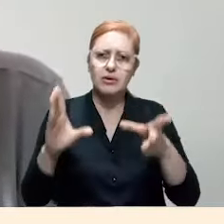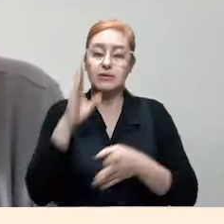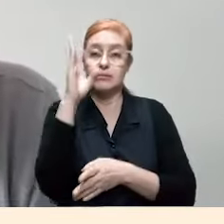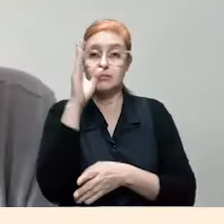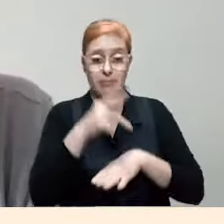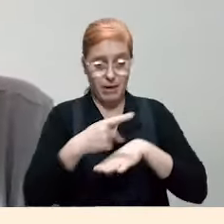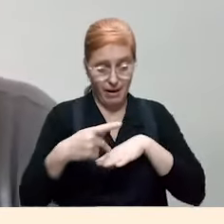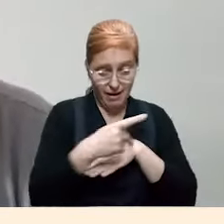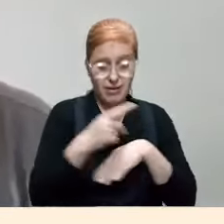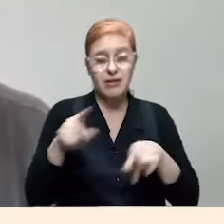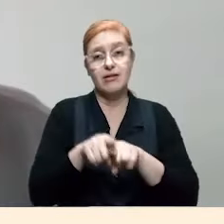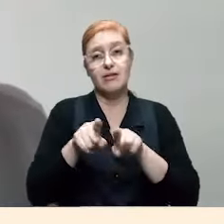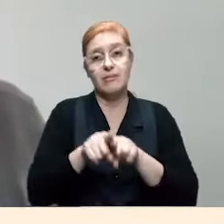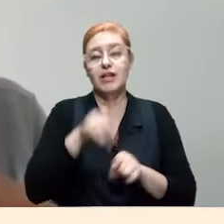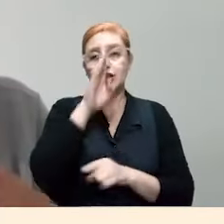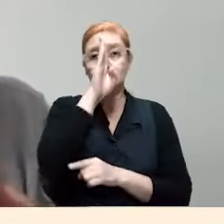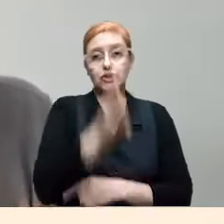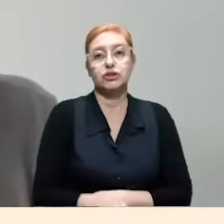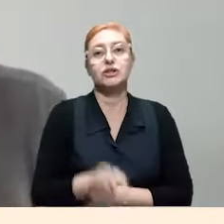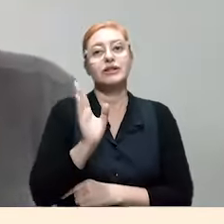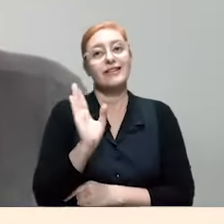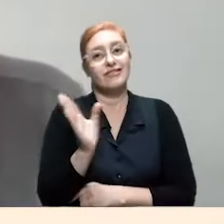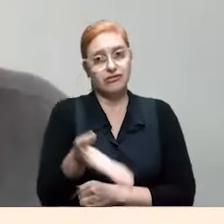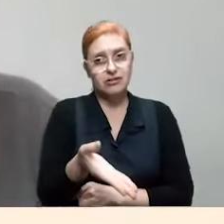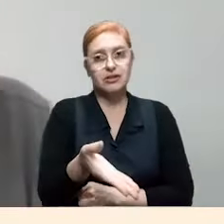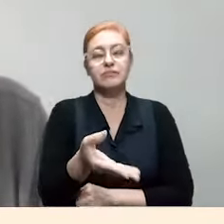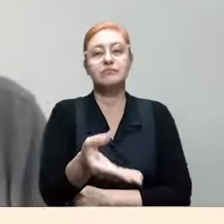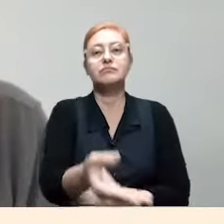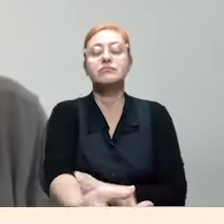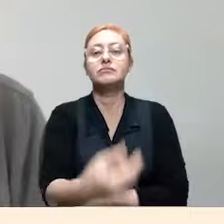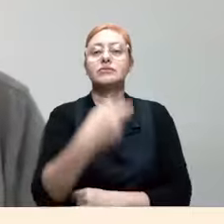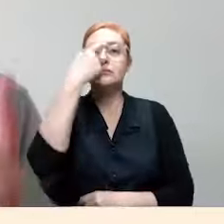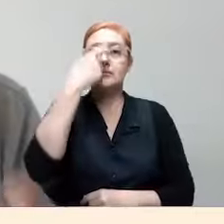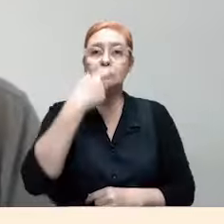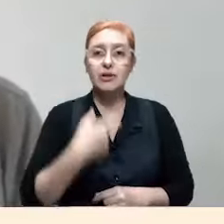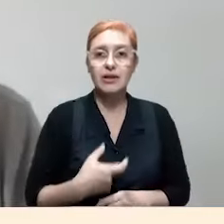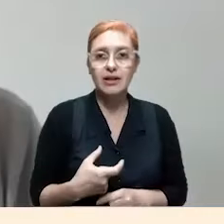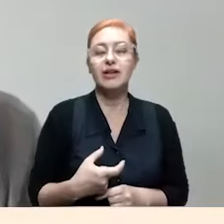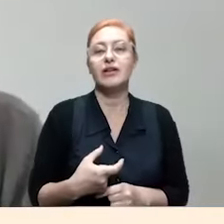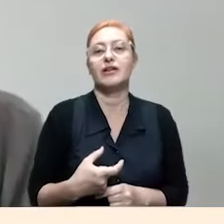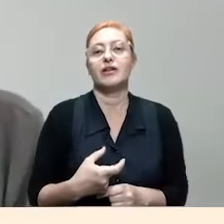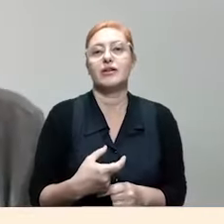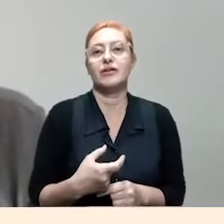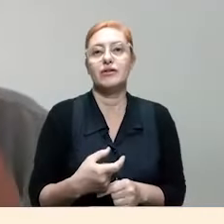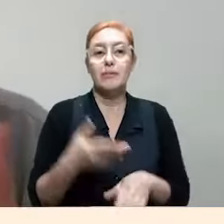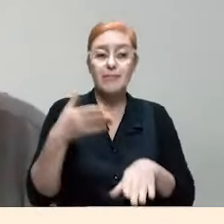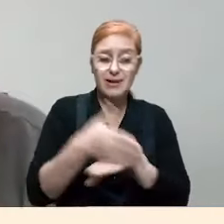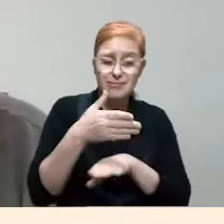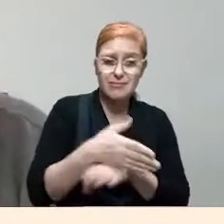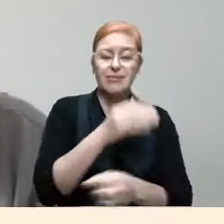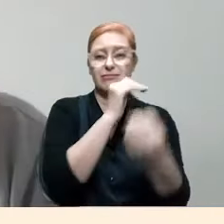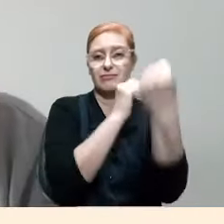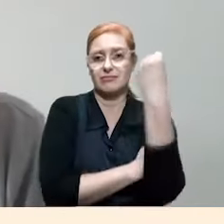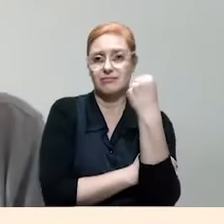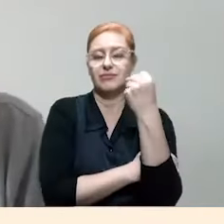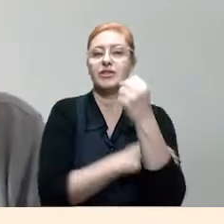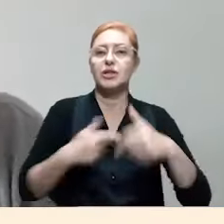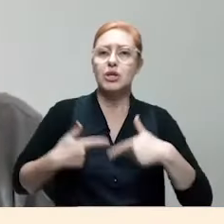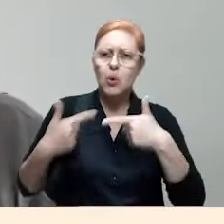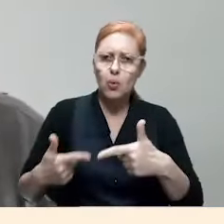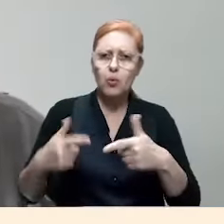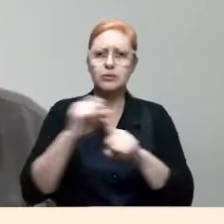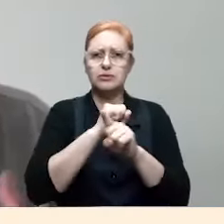já. Então, sou dessa que, feita desse feminismo, que luta pela